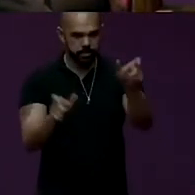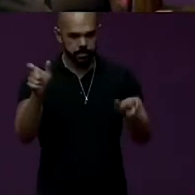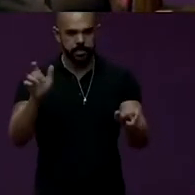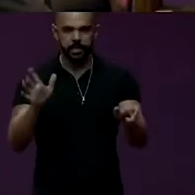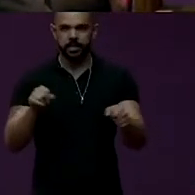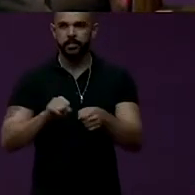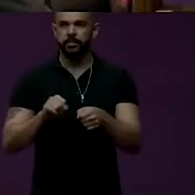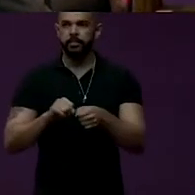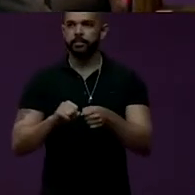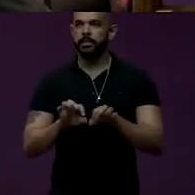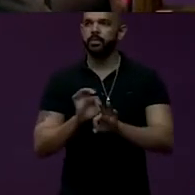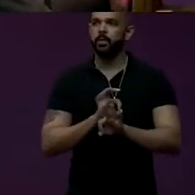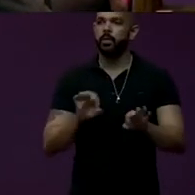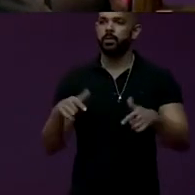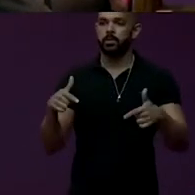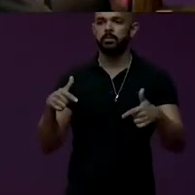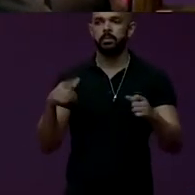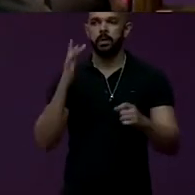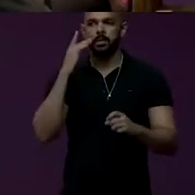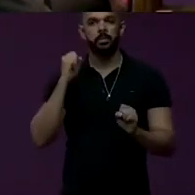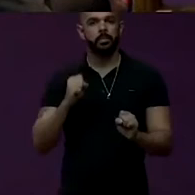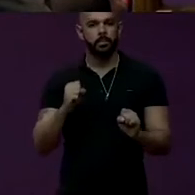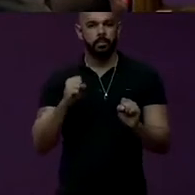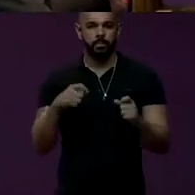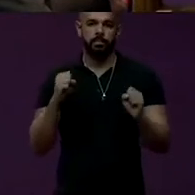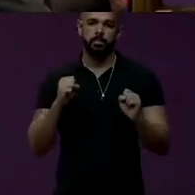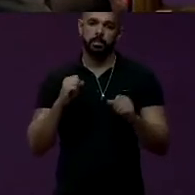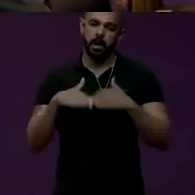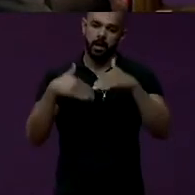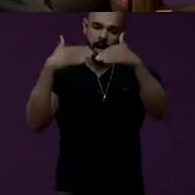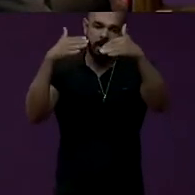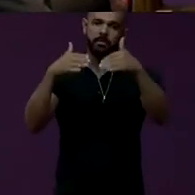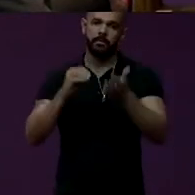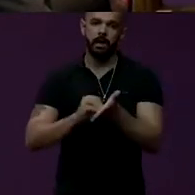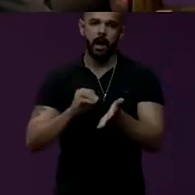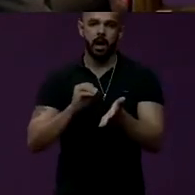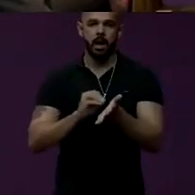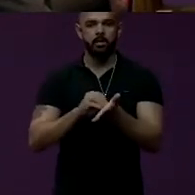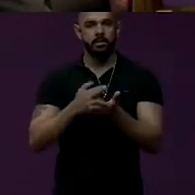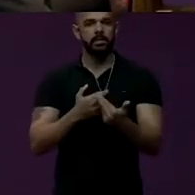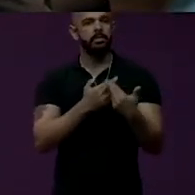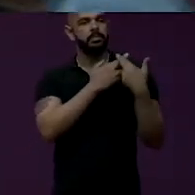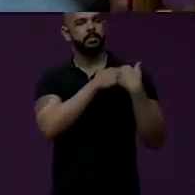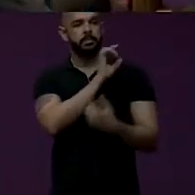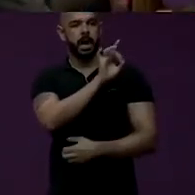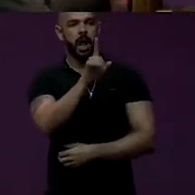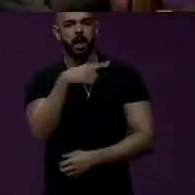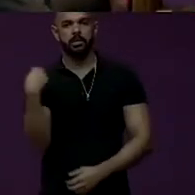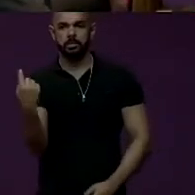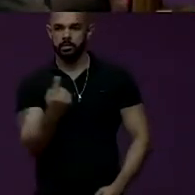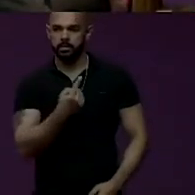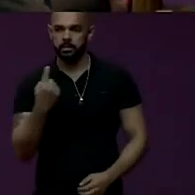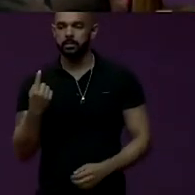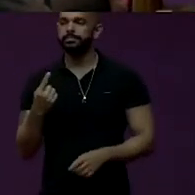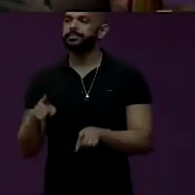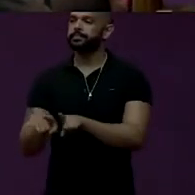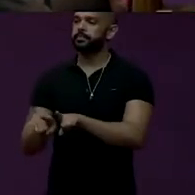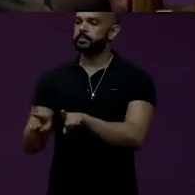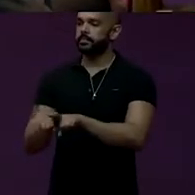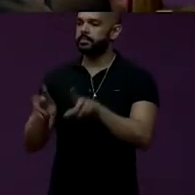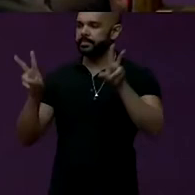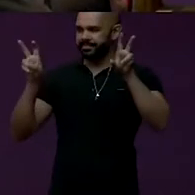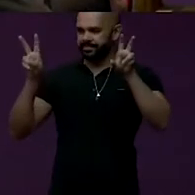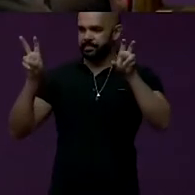que já fazem um ótimo trabalho, que eu acho que a gente pode e deve avançar muito. Acho que é a responsabilidade de cada um de nós. Com